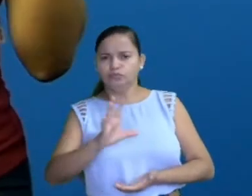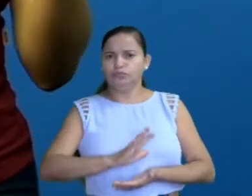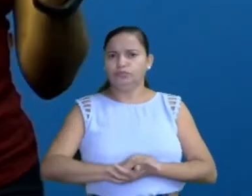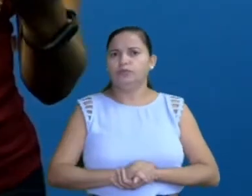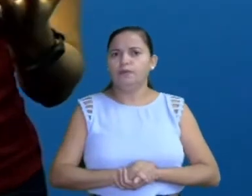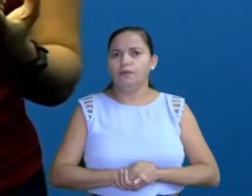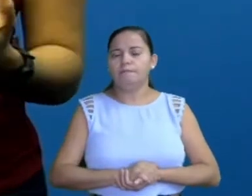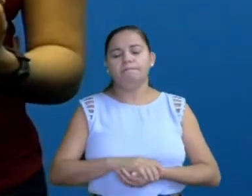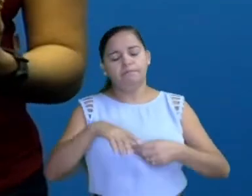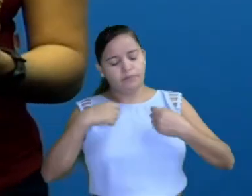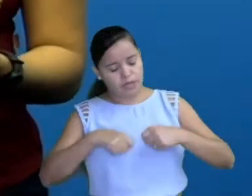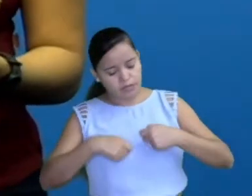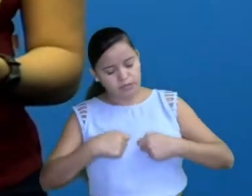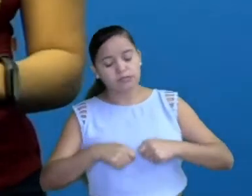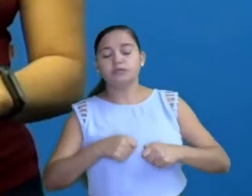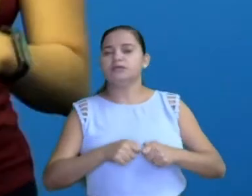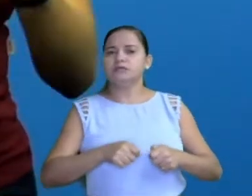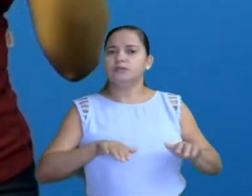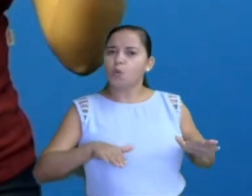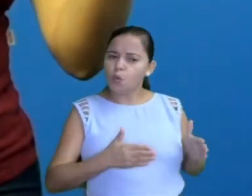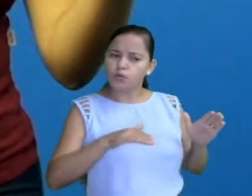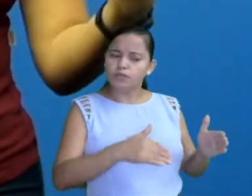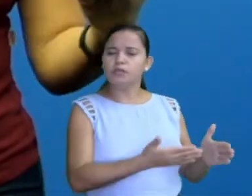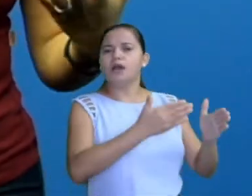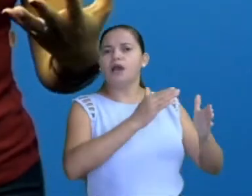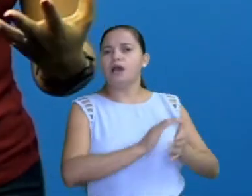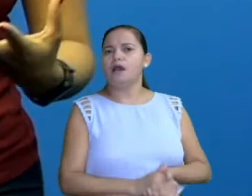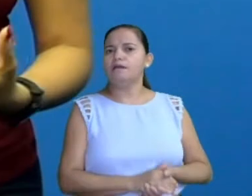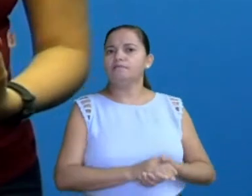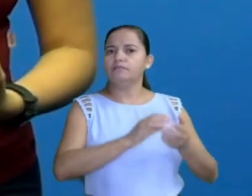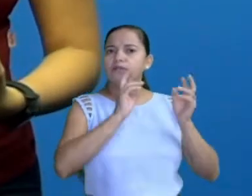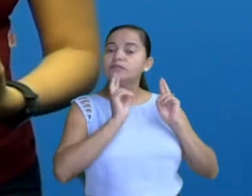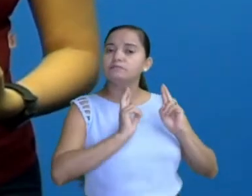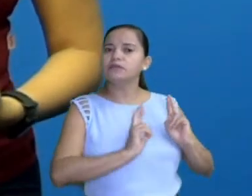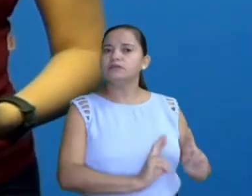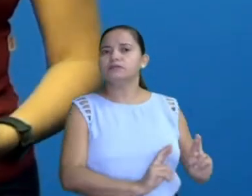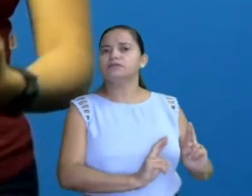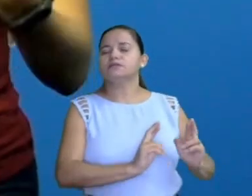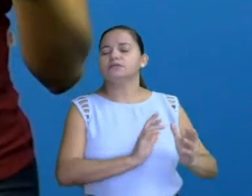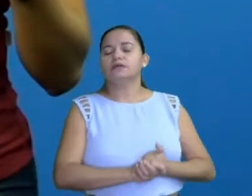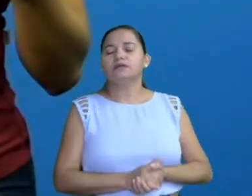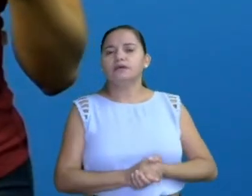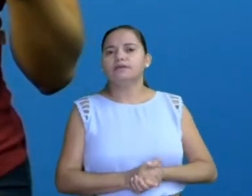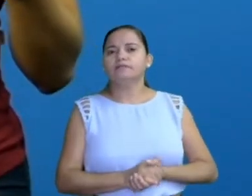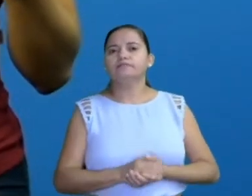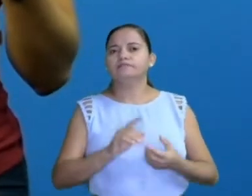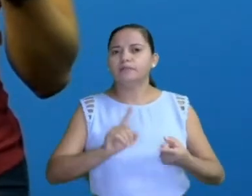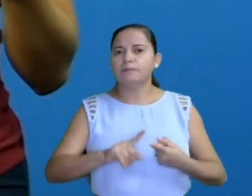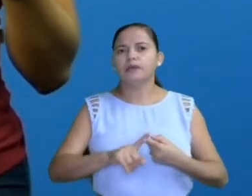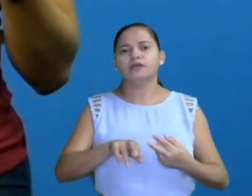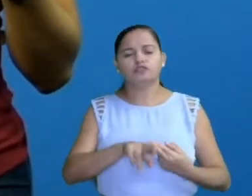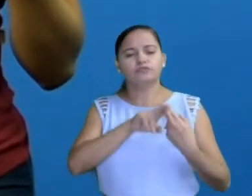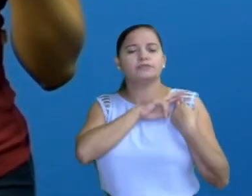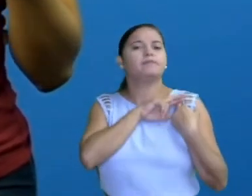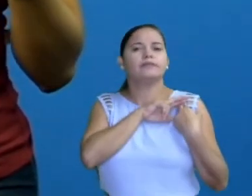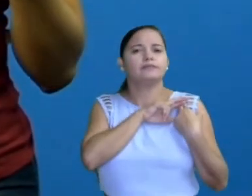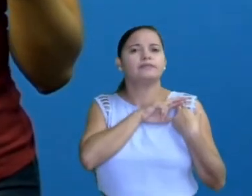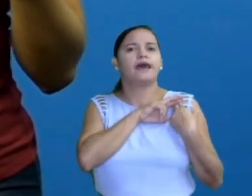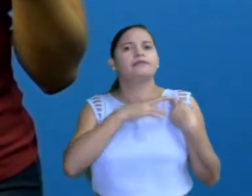que conservar esses locais. Tem que respeitar esses locais. Porque também é de responsabilidade